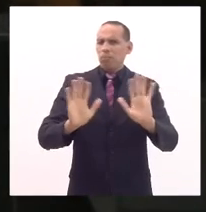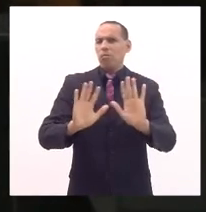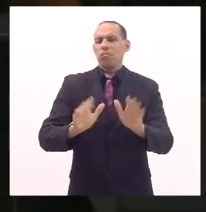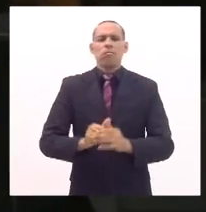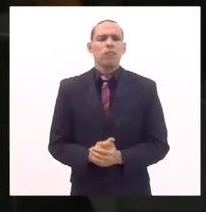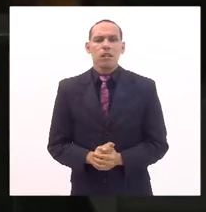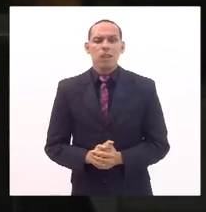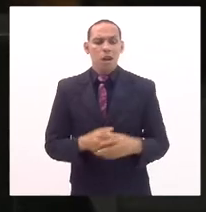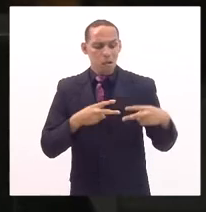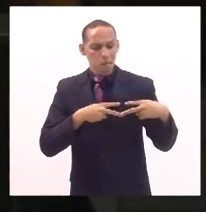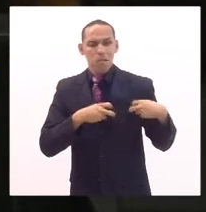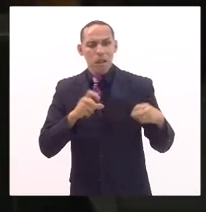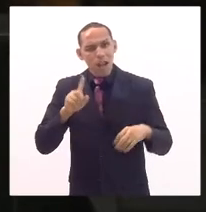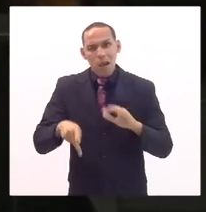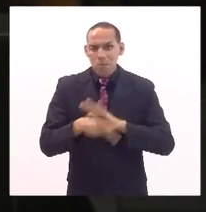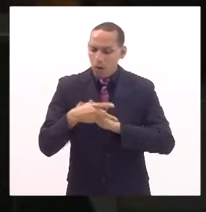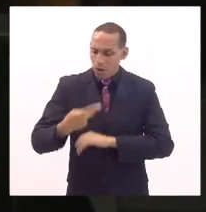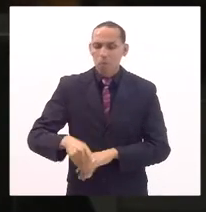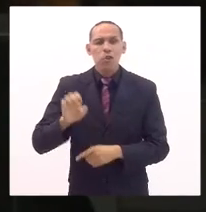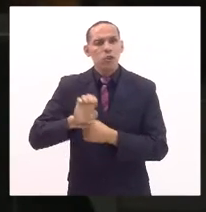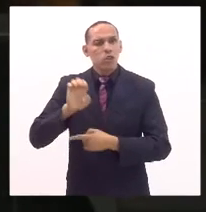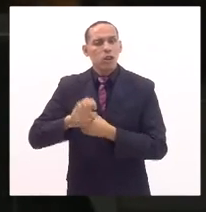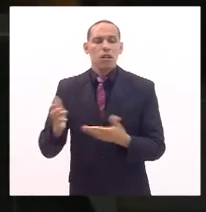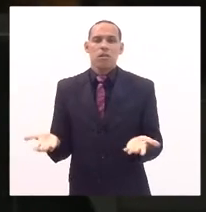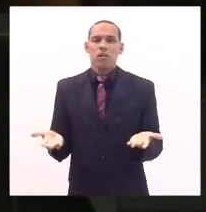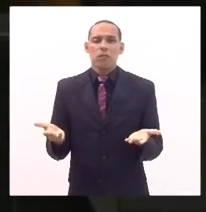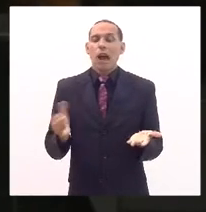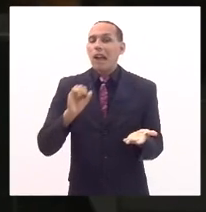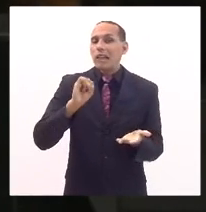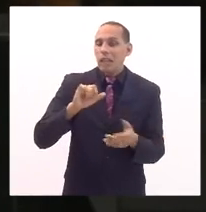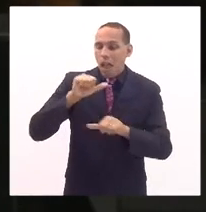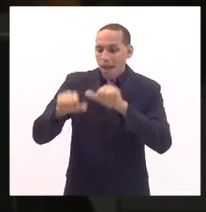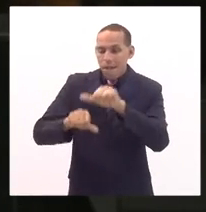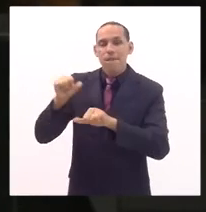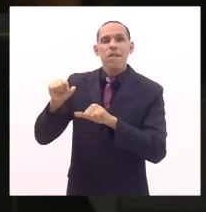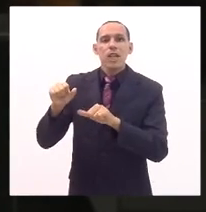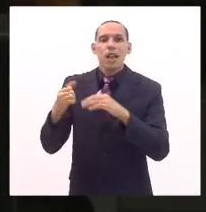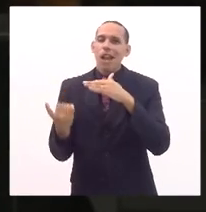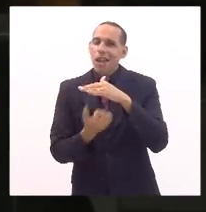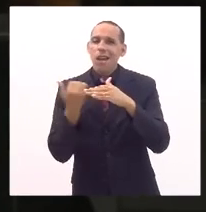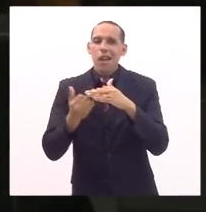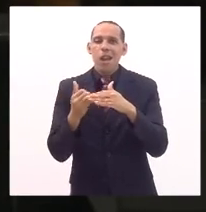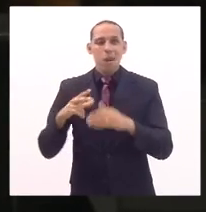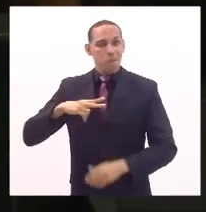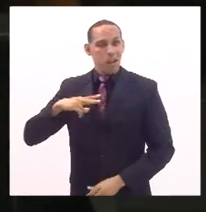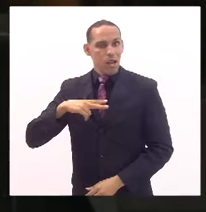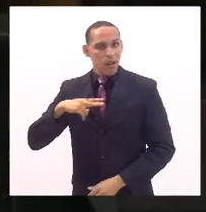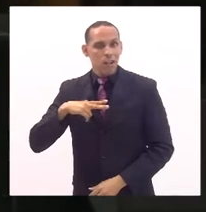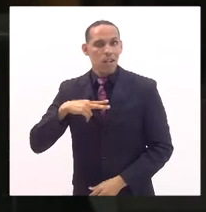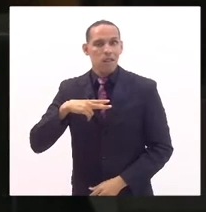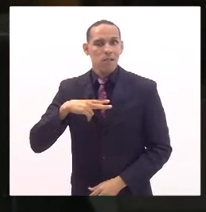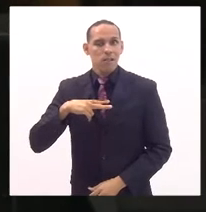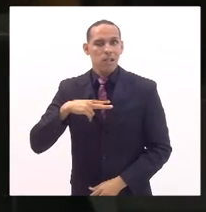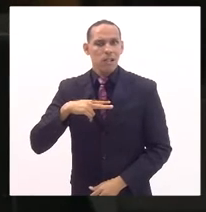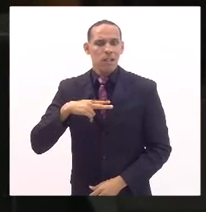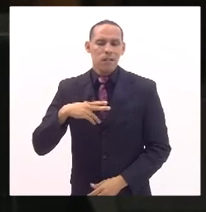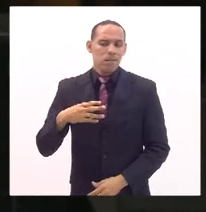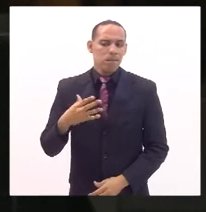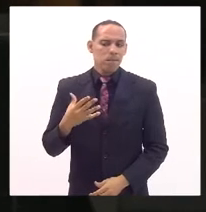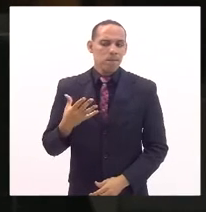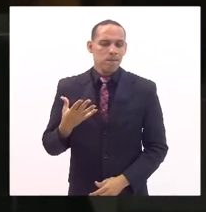e a teu trabalho é uma estatal isso é transforma até o trabalho numa empresa privada você